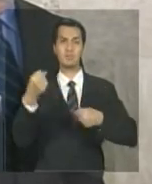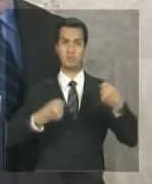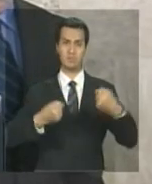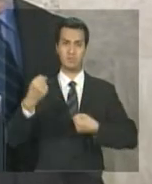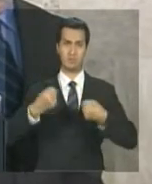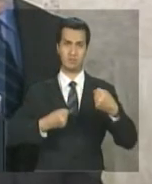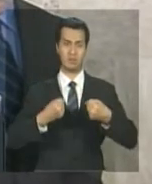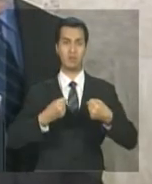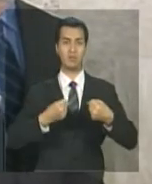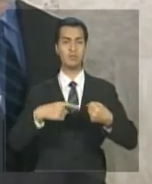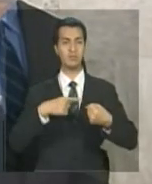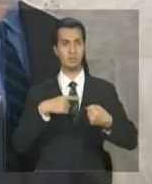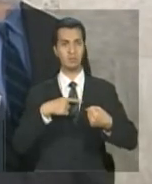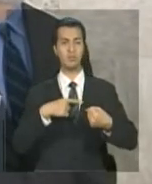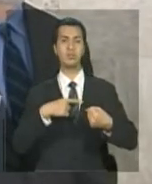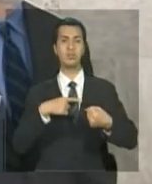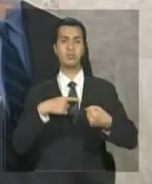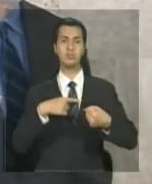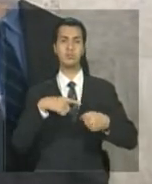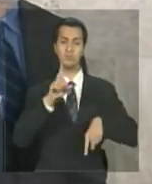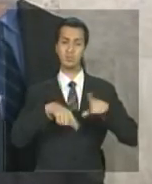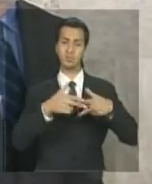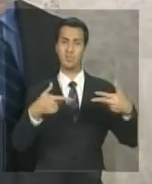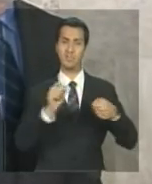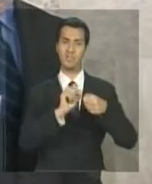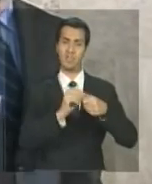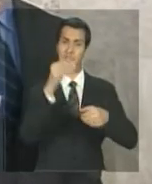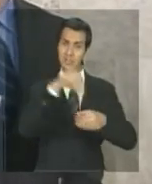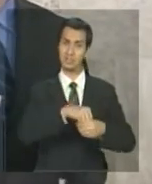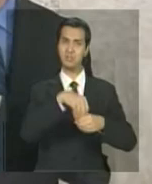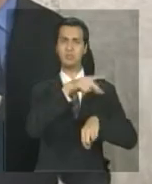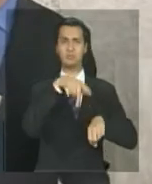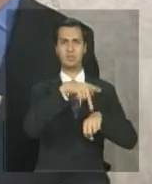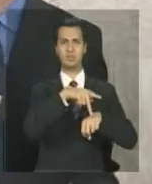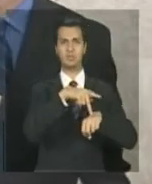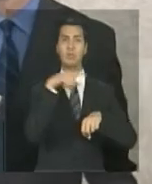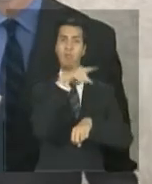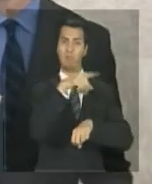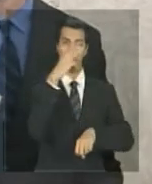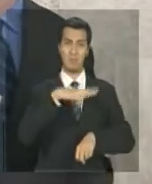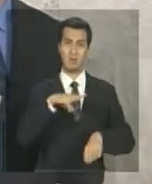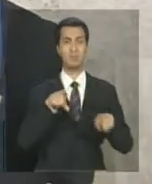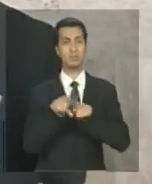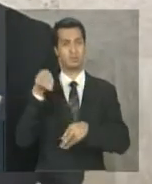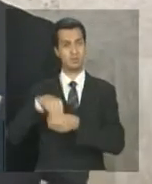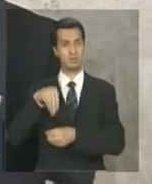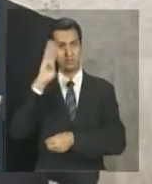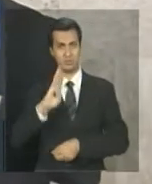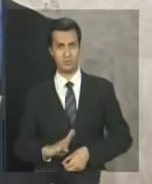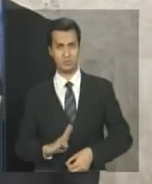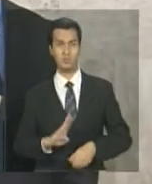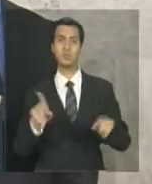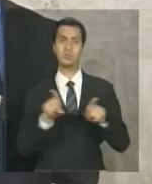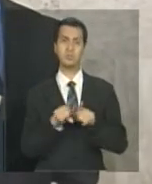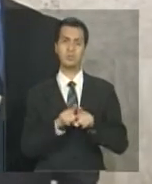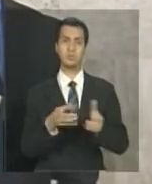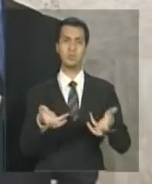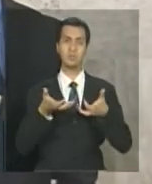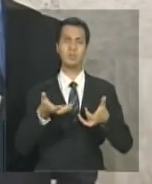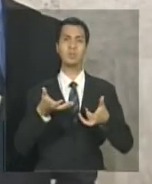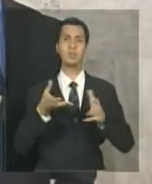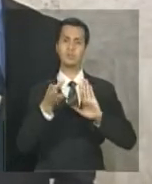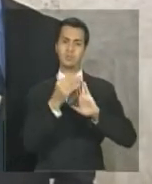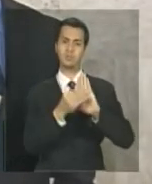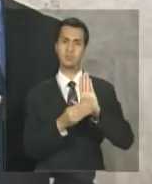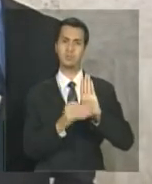veículos, né, tanto no México quanto no Brasil, e ampliar o escopo do acordo, de forma que ele não seja apenas para automóveis de passeio, como